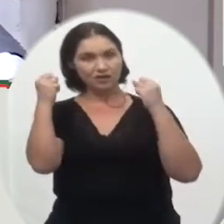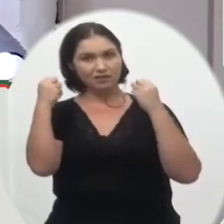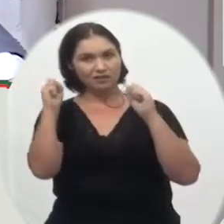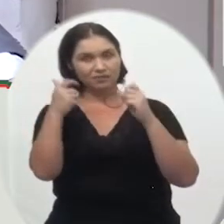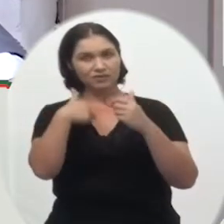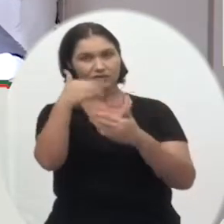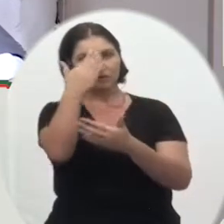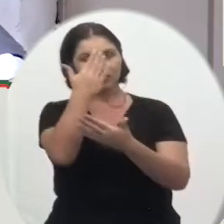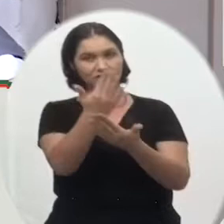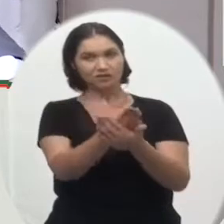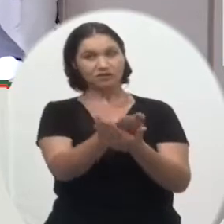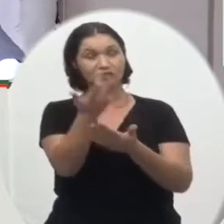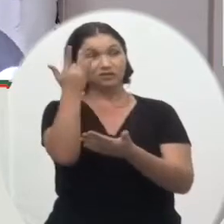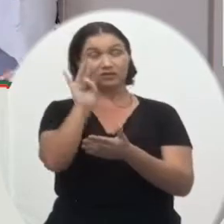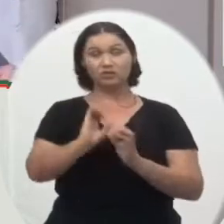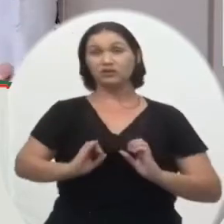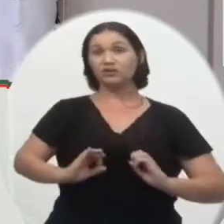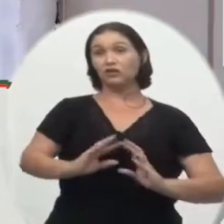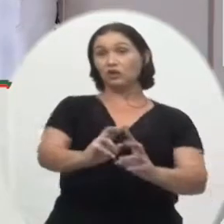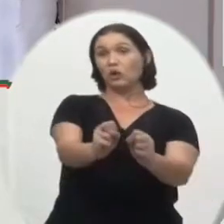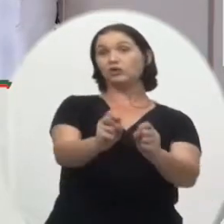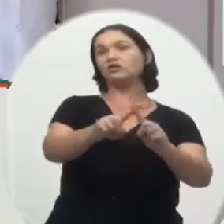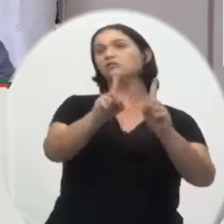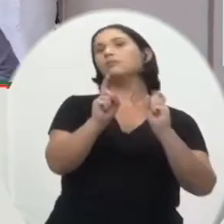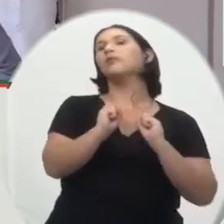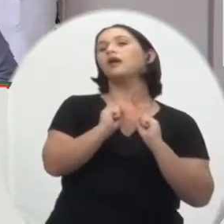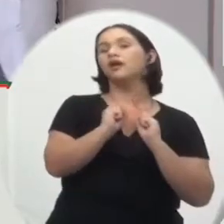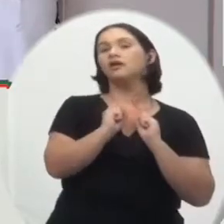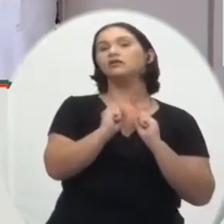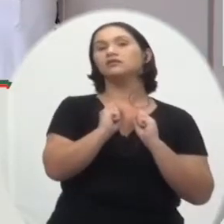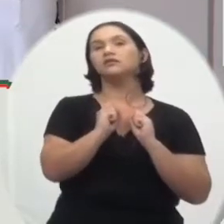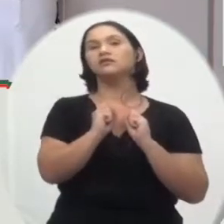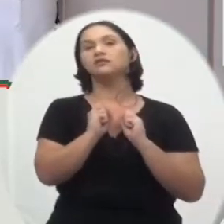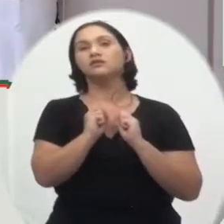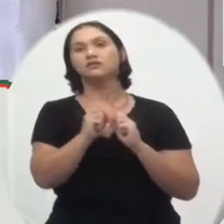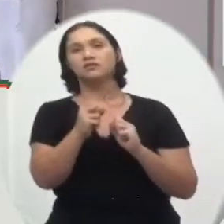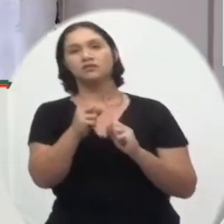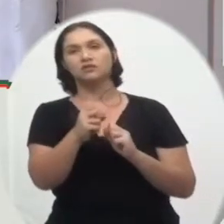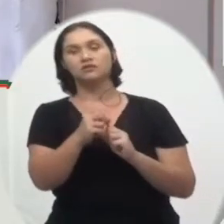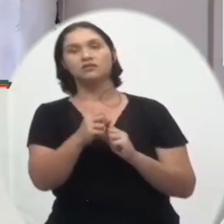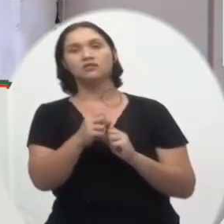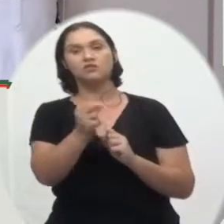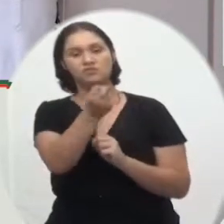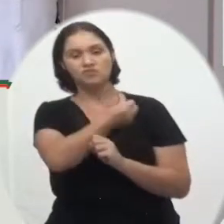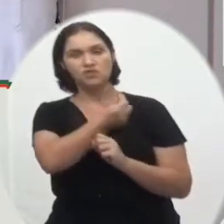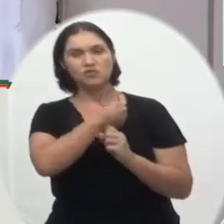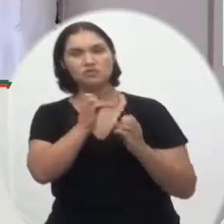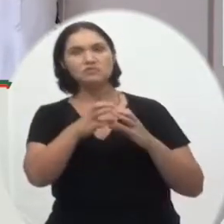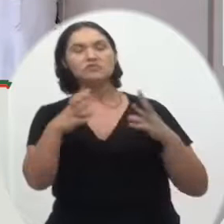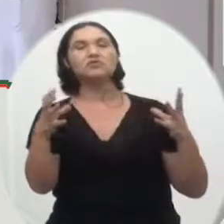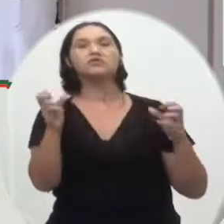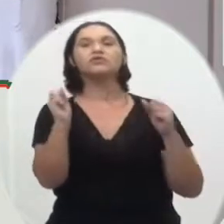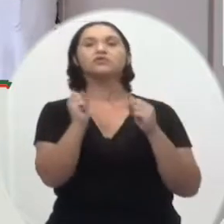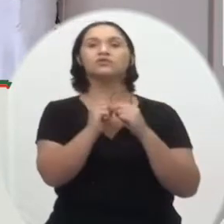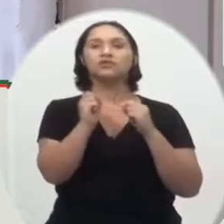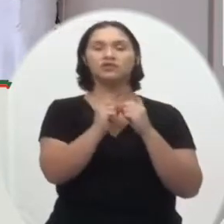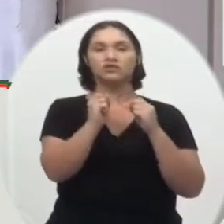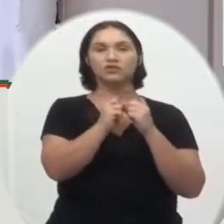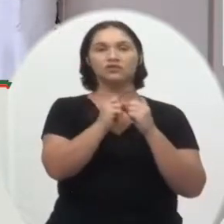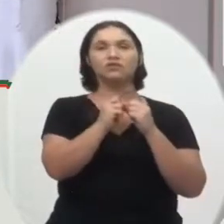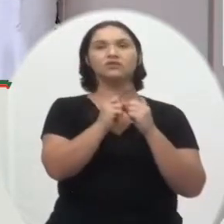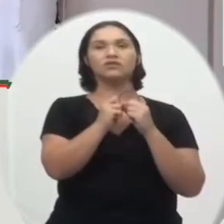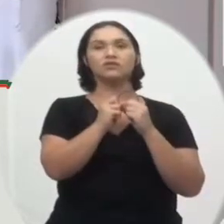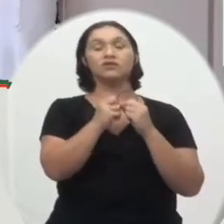eu penso, não vou falar todos para não criar nenhum, né, equívoco, mas eu acho que a maior parte delas realmente